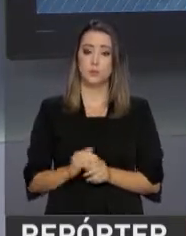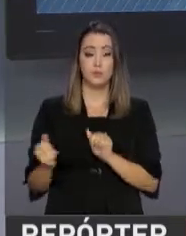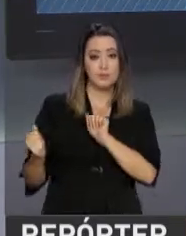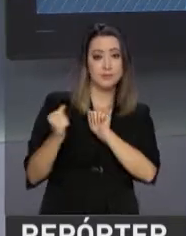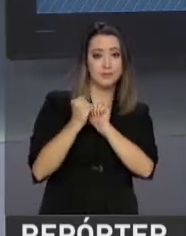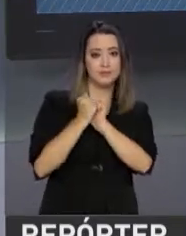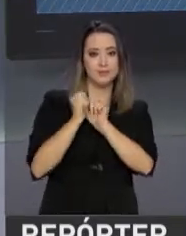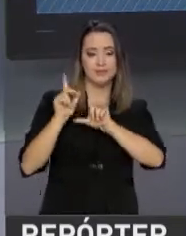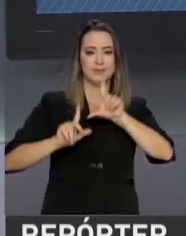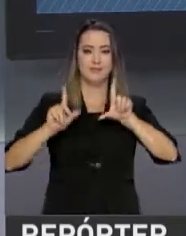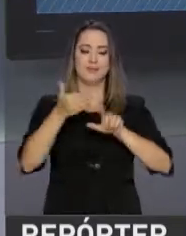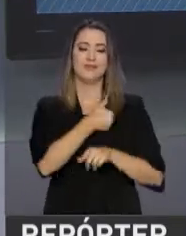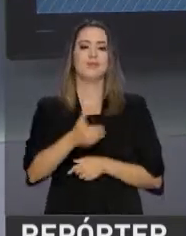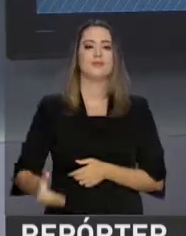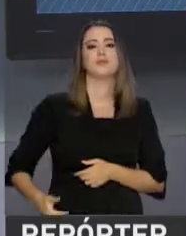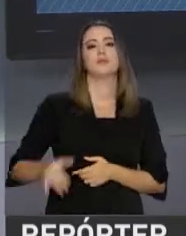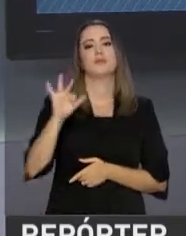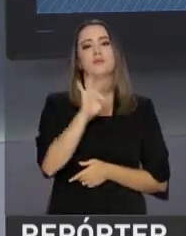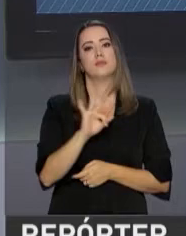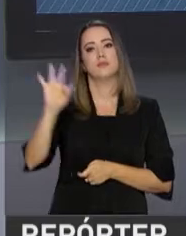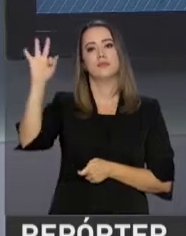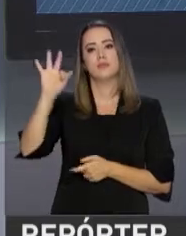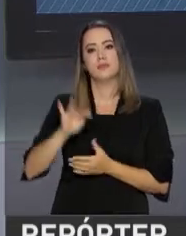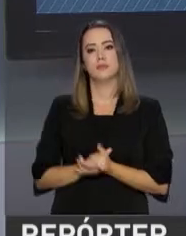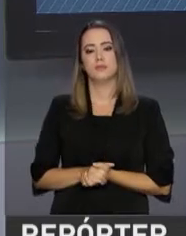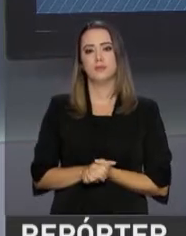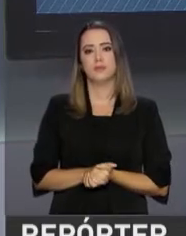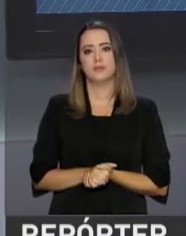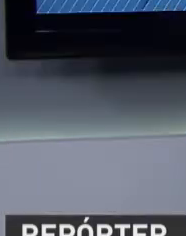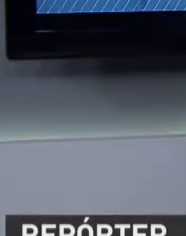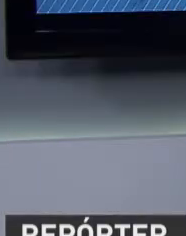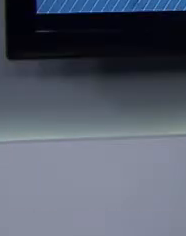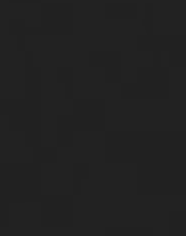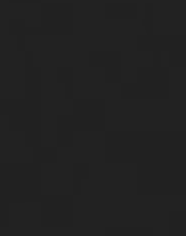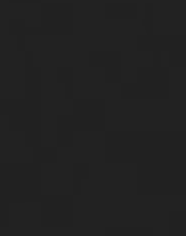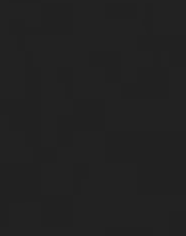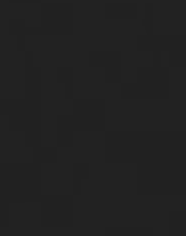continue com a gente na nbr a tv do governo federal